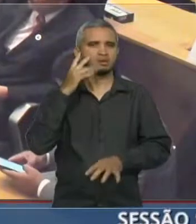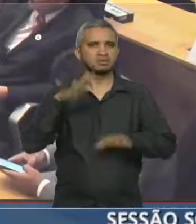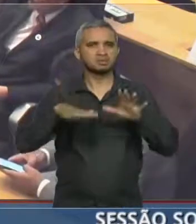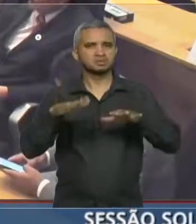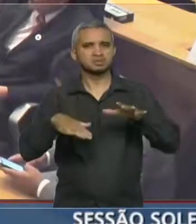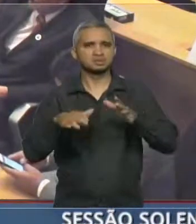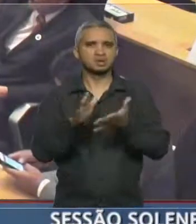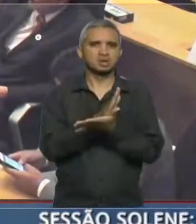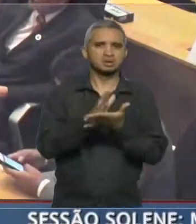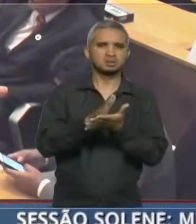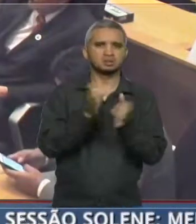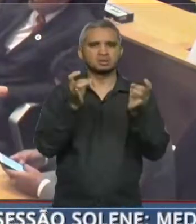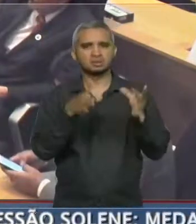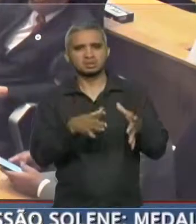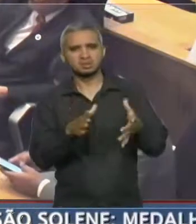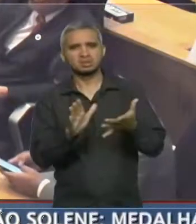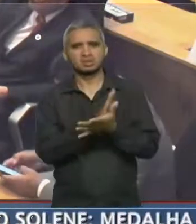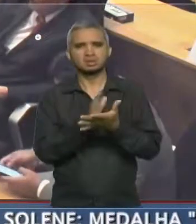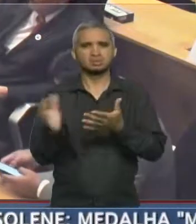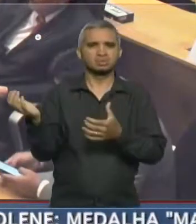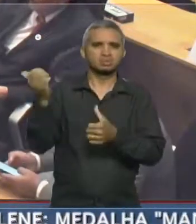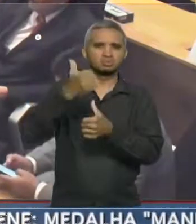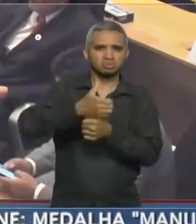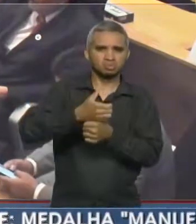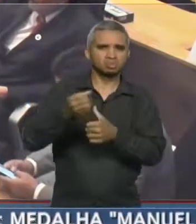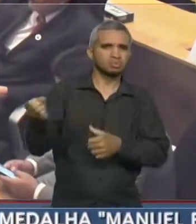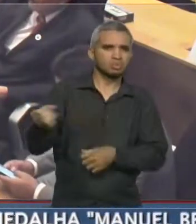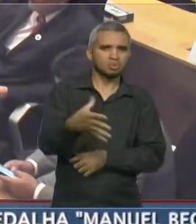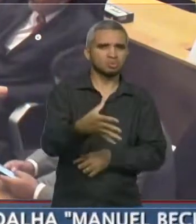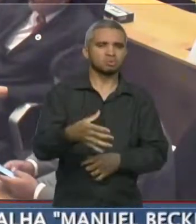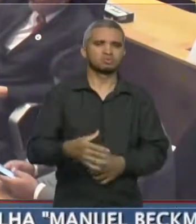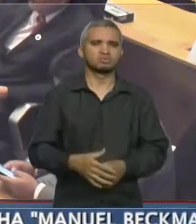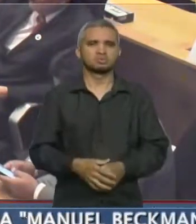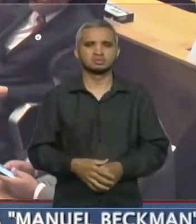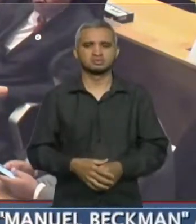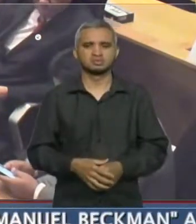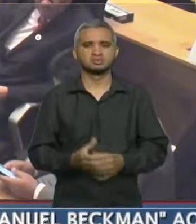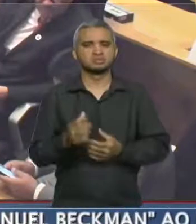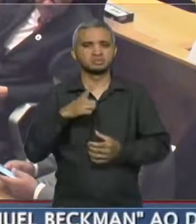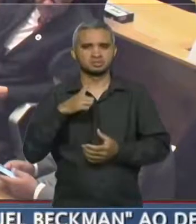conduz a esse tipo de comportamento, com mais jovens,